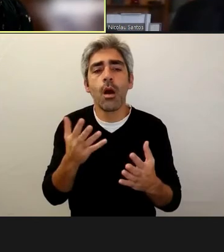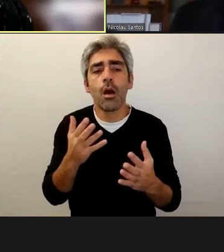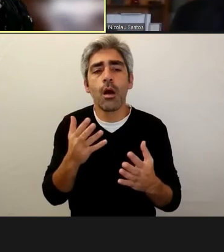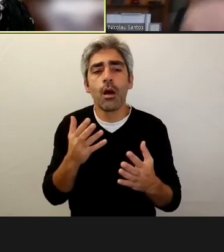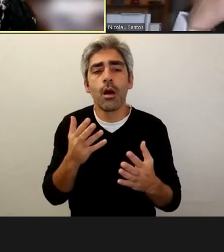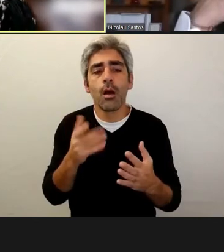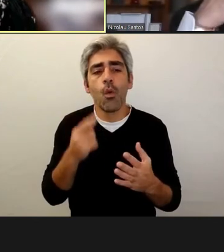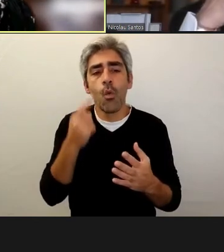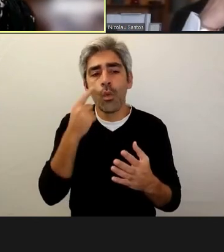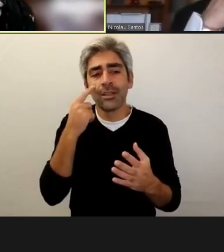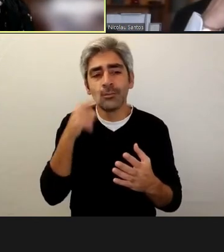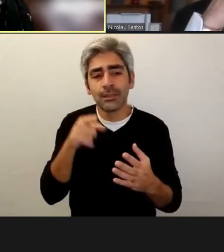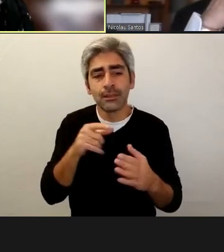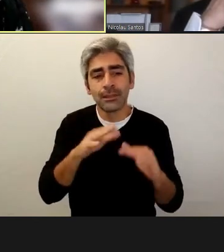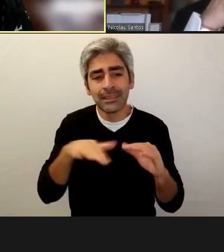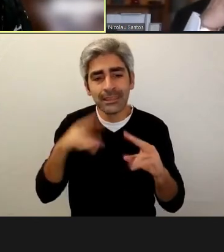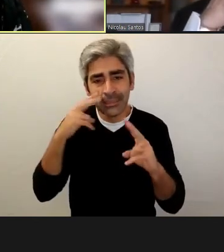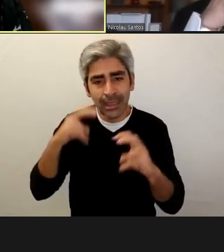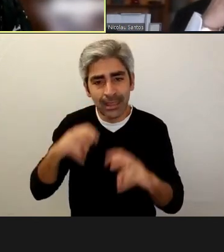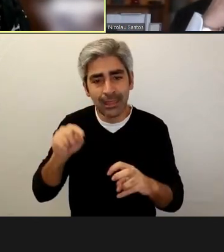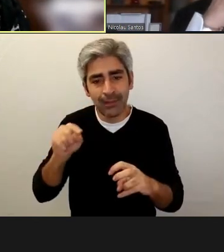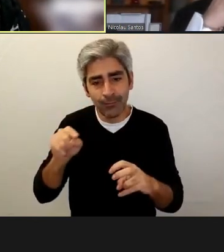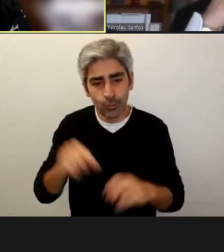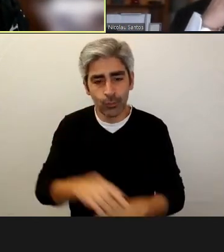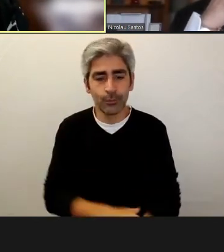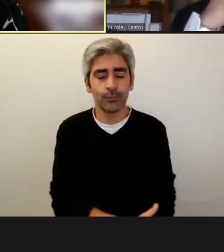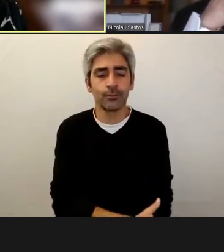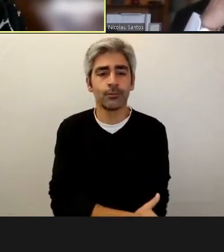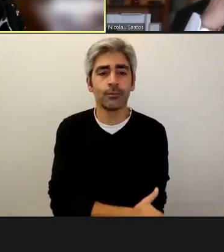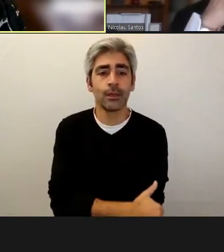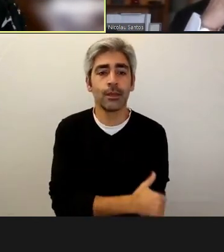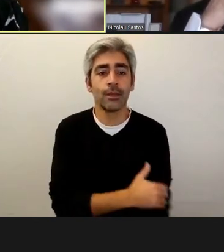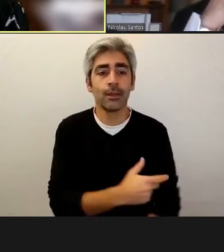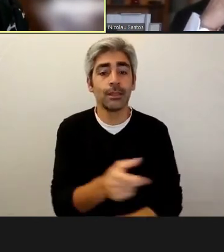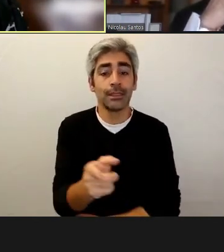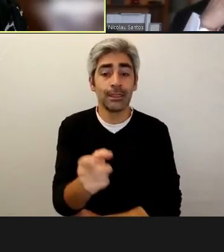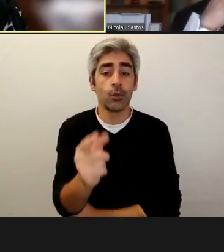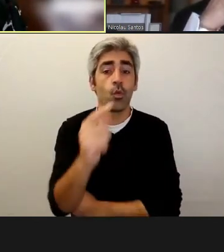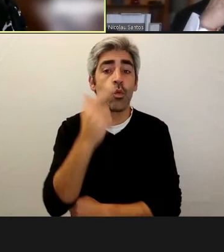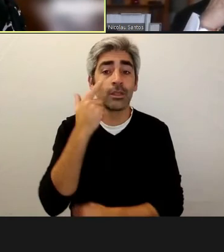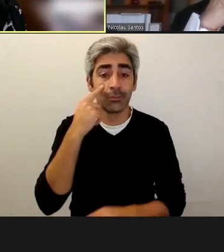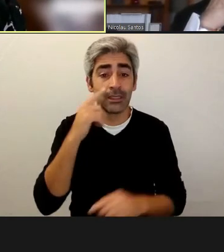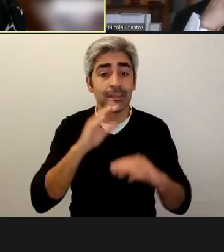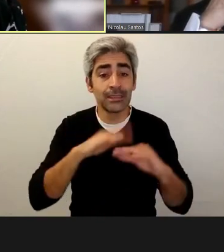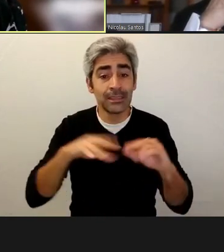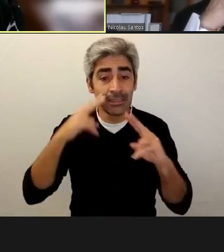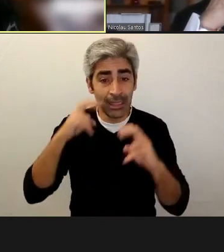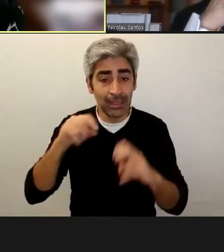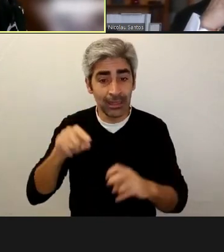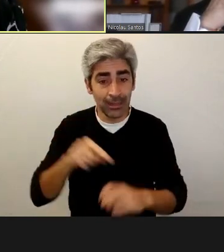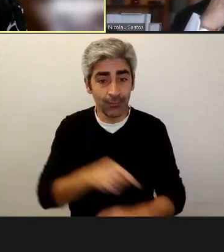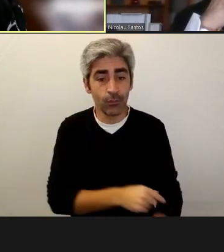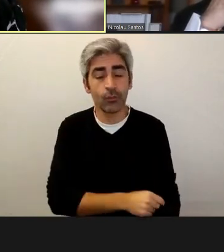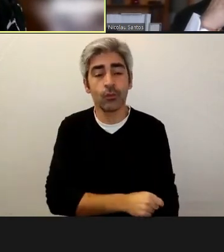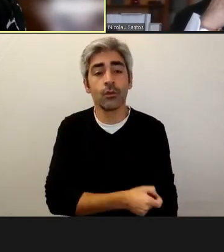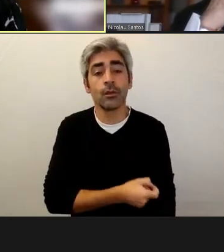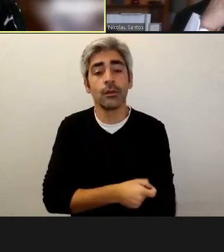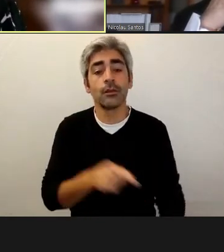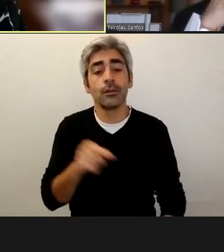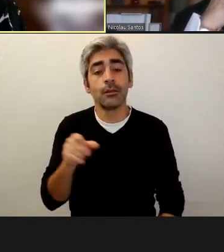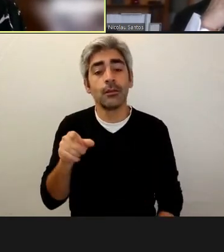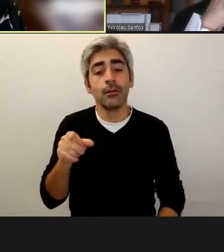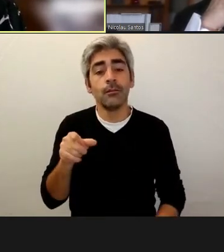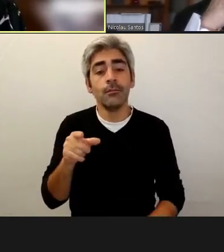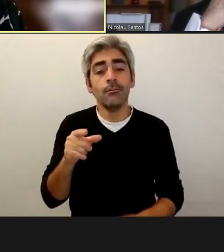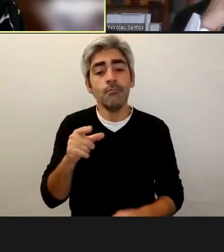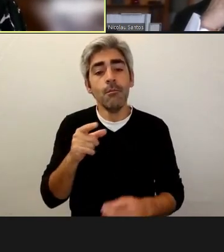do conhecimento científico e esse estado do conhecimento científico ser um elemento que nós levamos